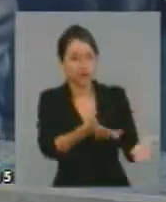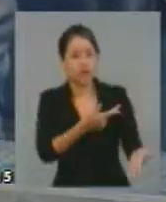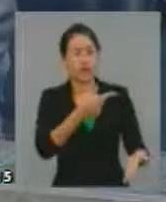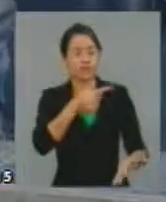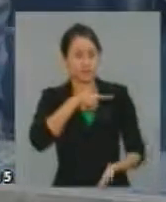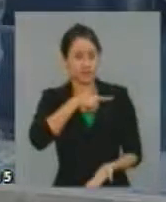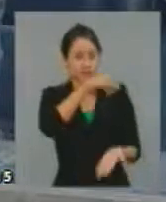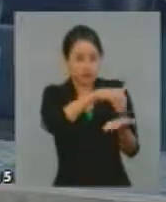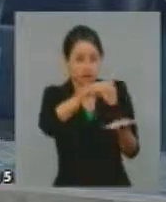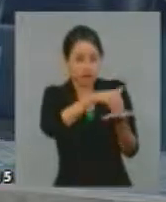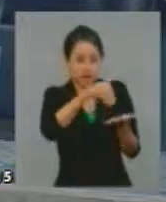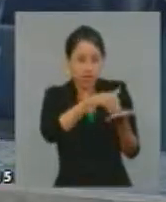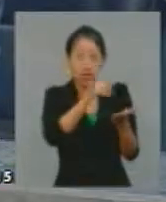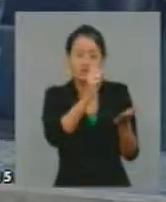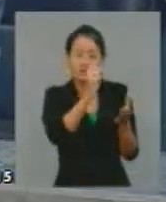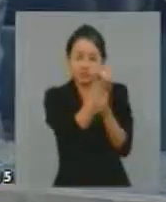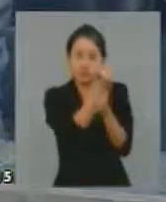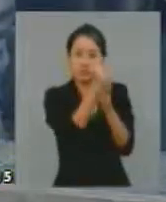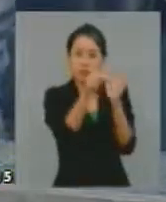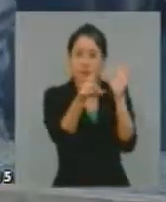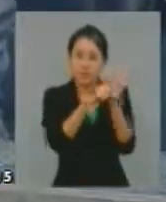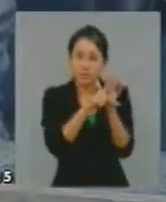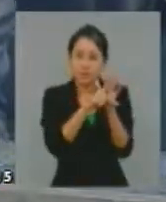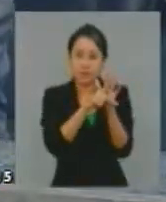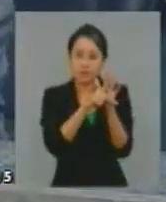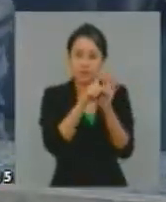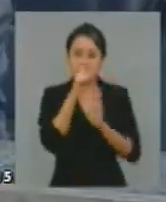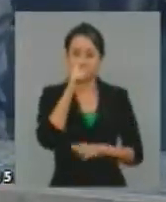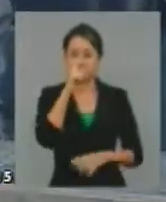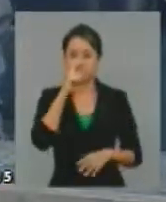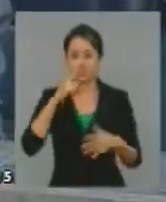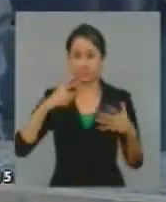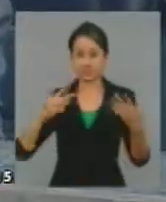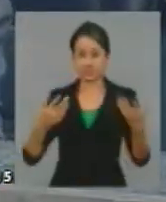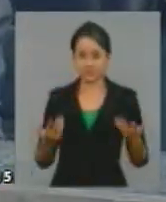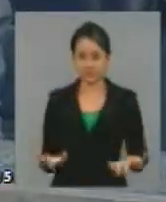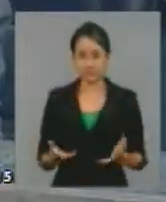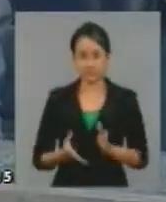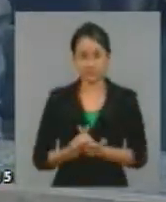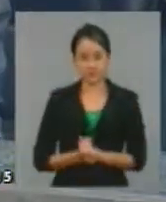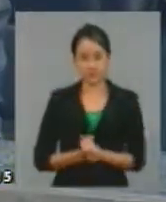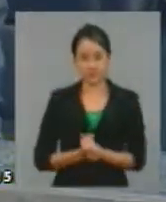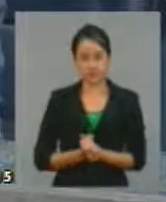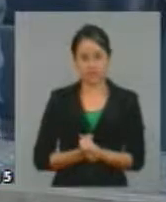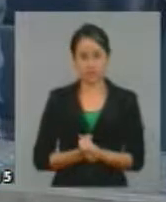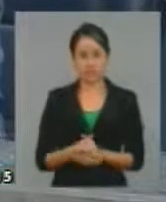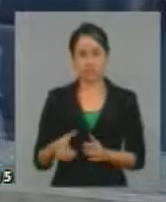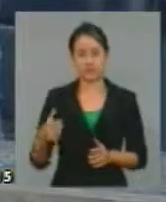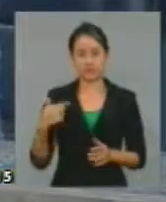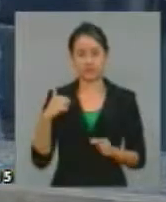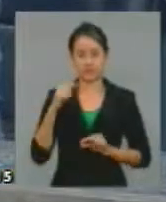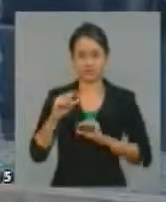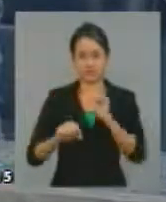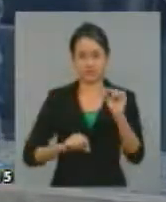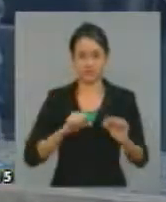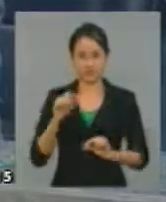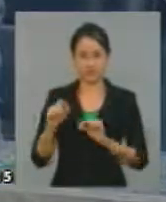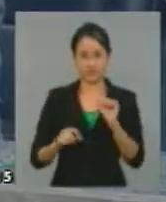segurança, mas têm suas políticas sociais que podem modificar essas ações, suas políticas sociais. A